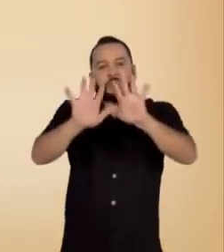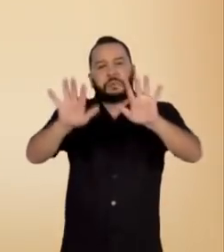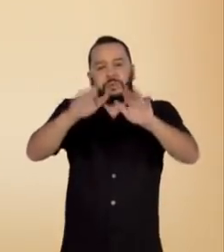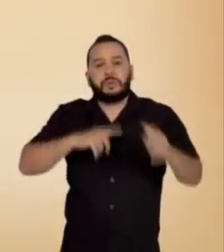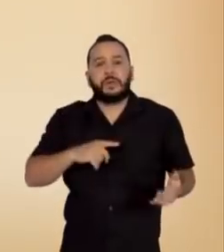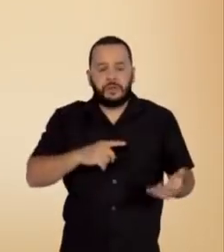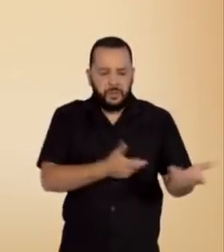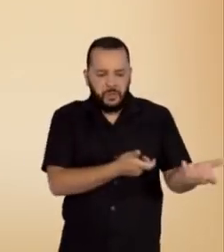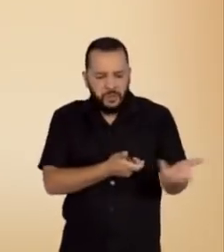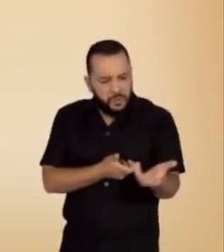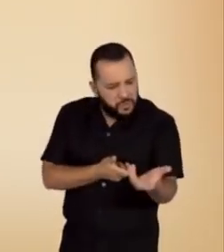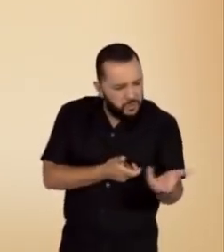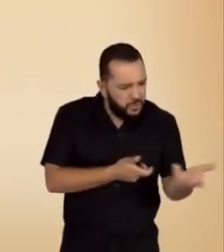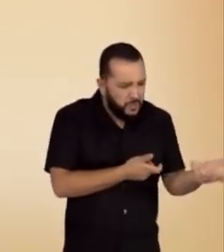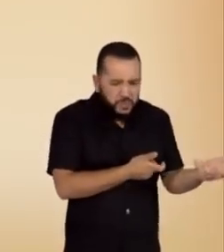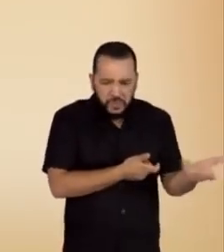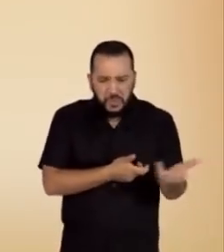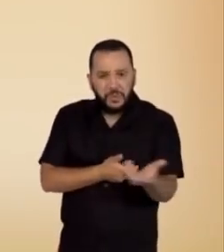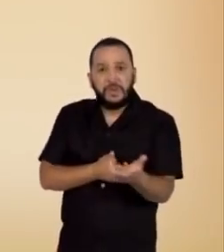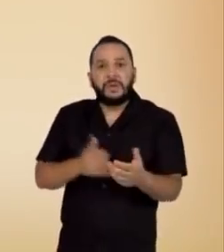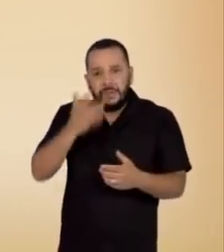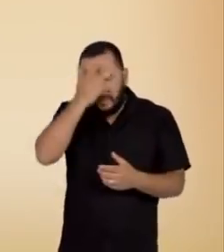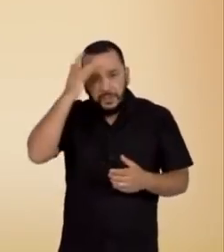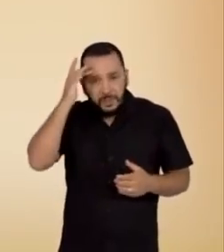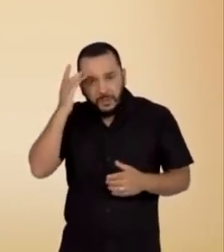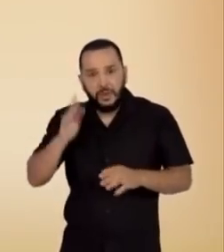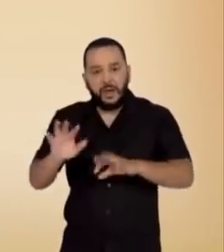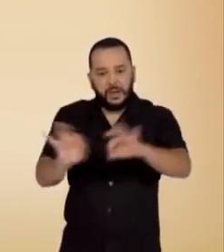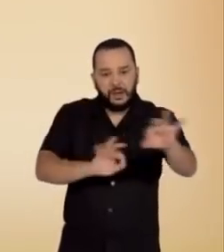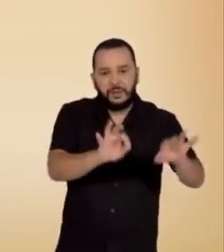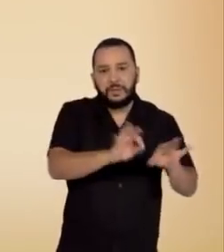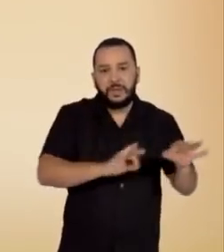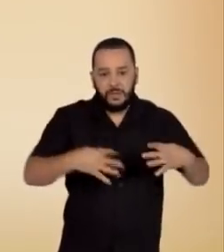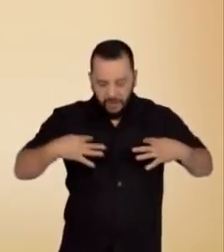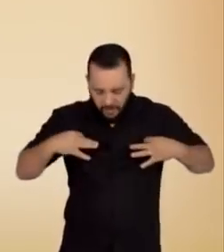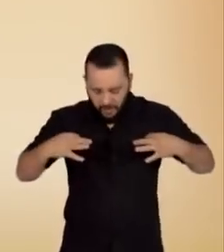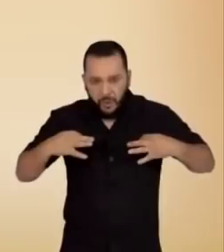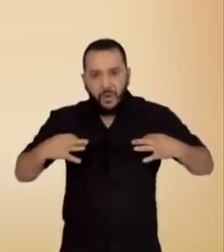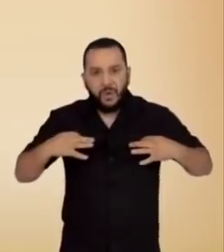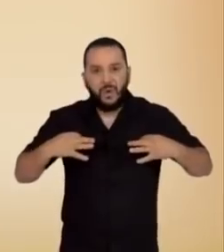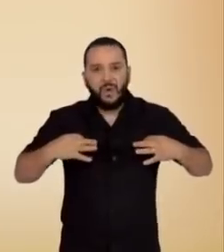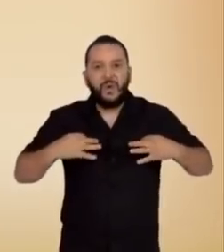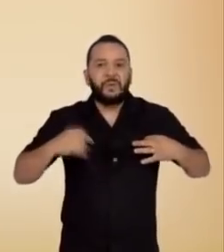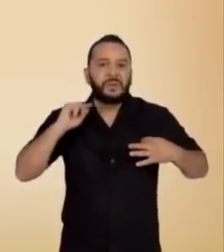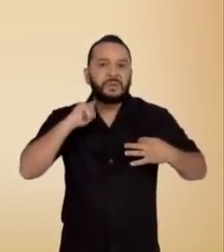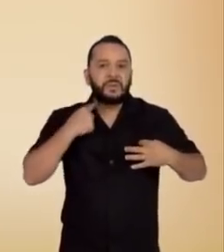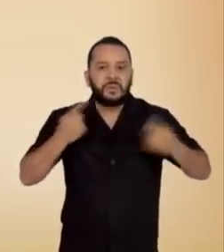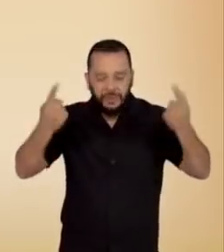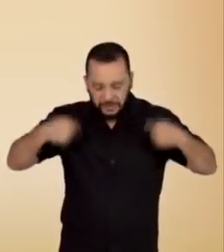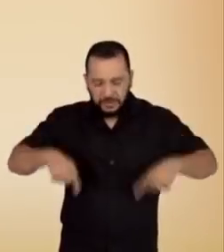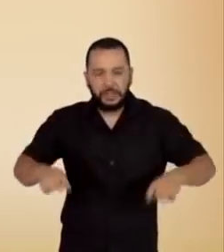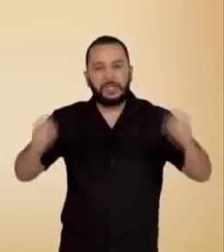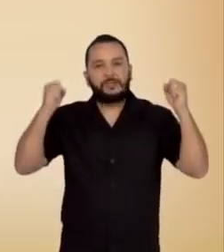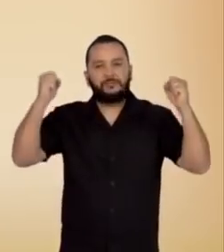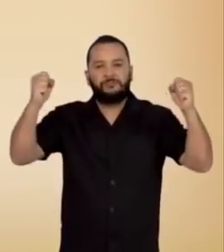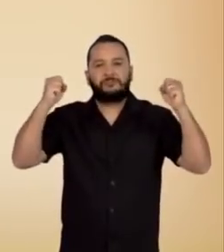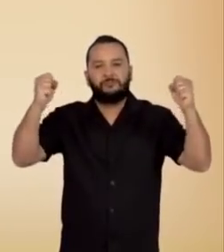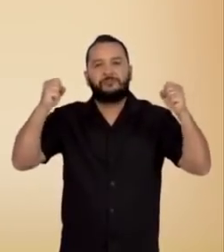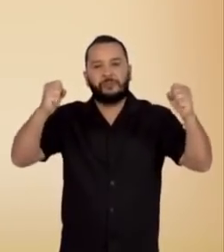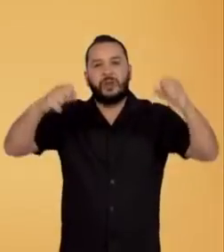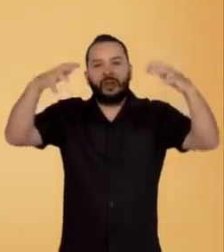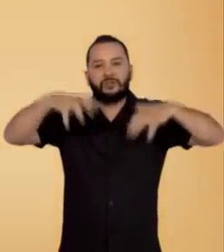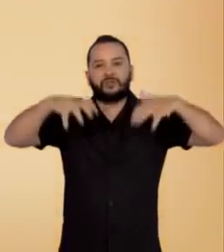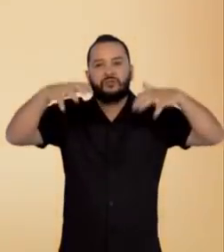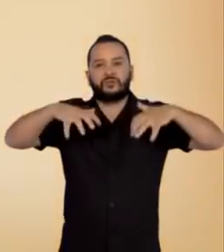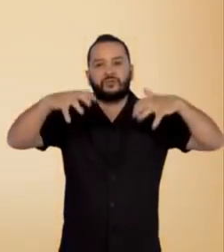e moradores de Nova Gales do Sul. Ainda com uniformes cobertos de fuligem, eles comemoram a chegada das